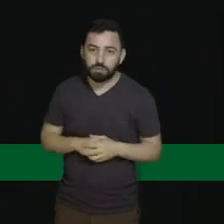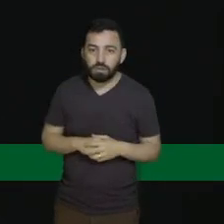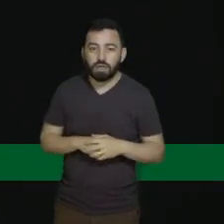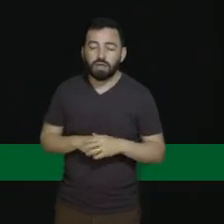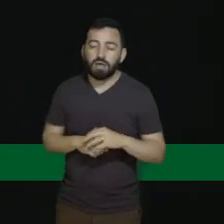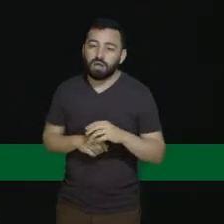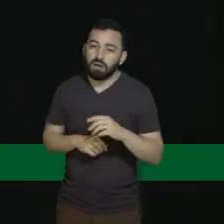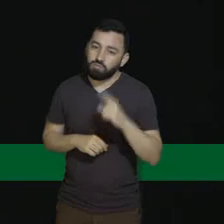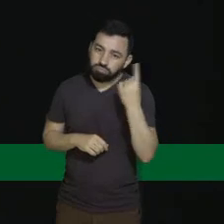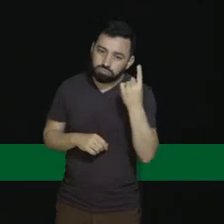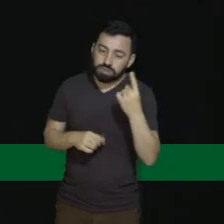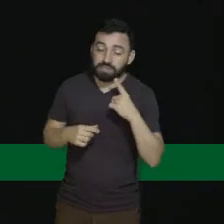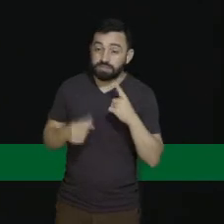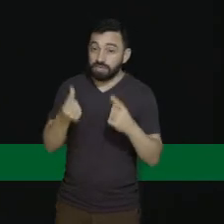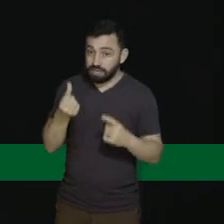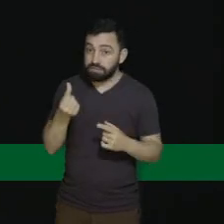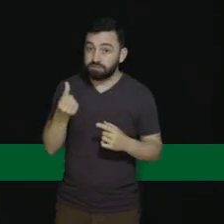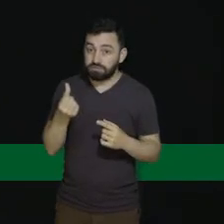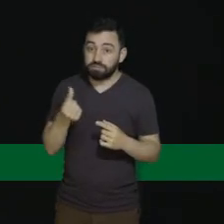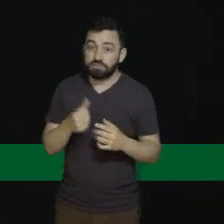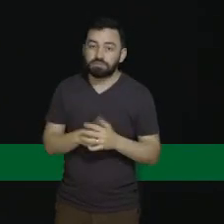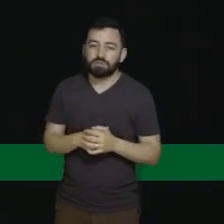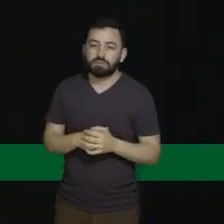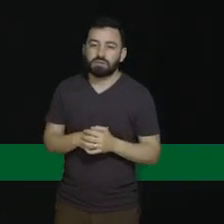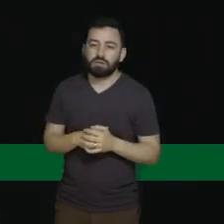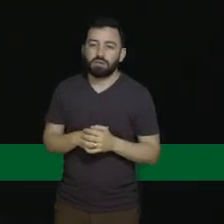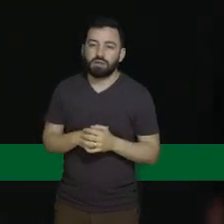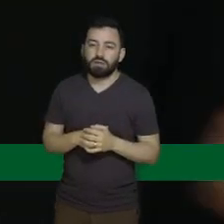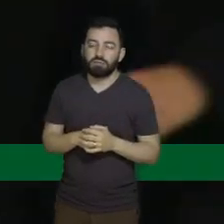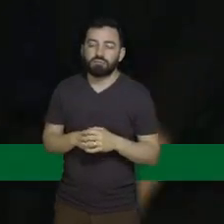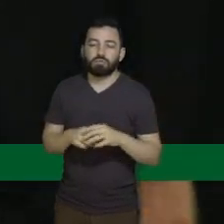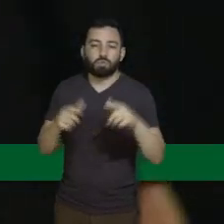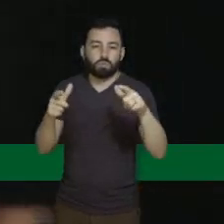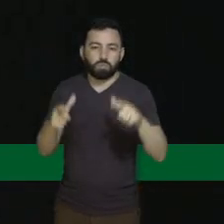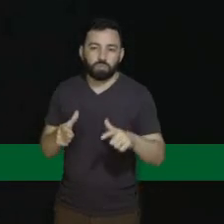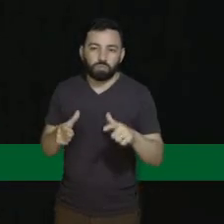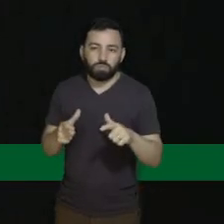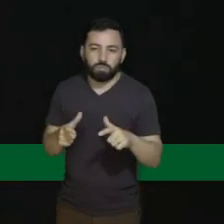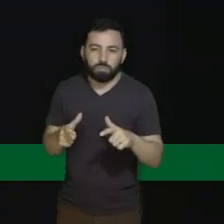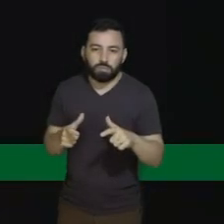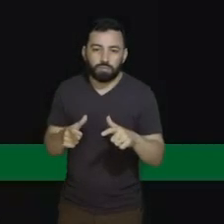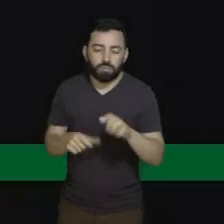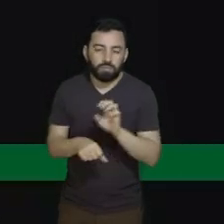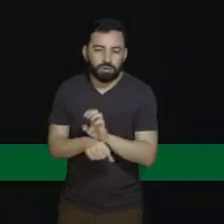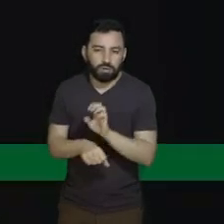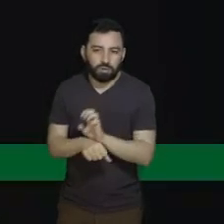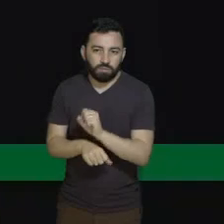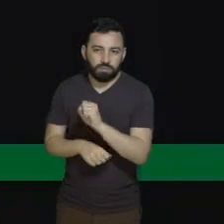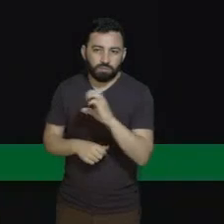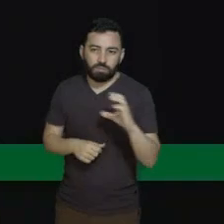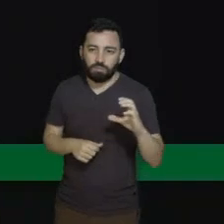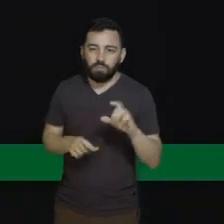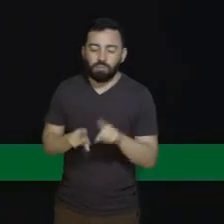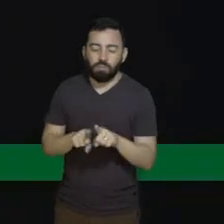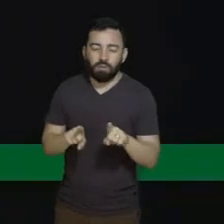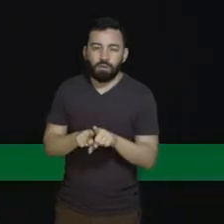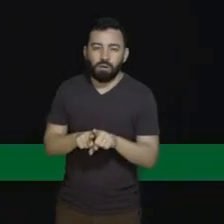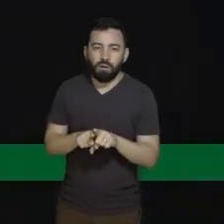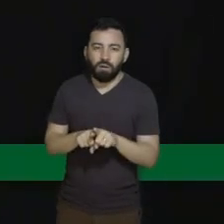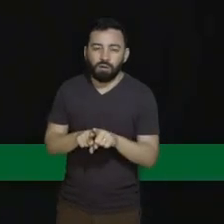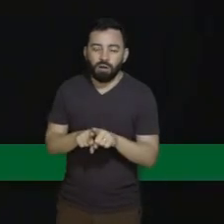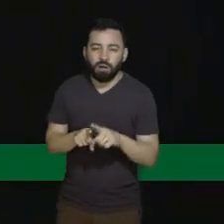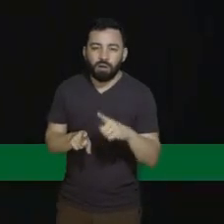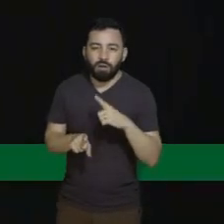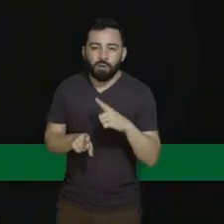6 unidades da universidade, ao campus que está situado no estado de Santa Catarina e onde também está sediada